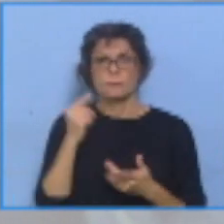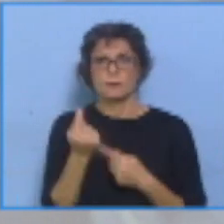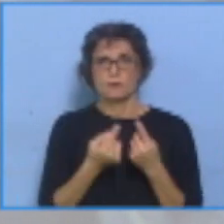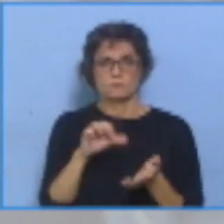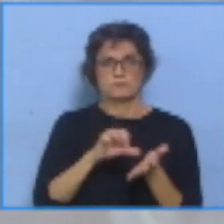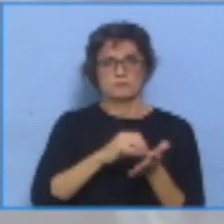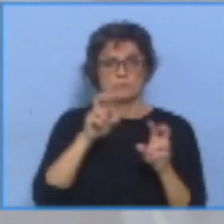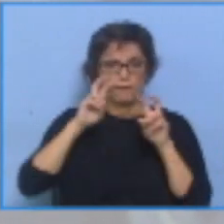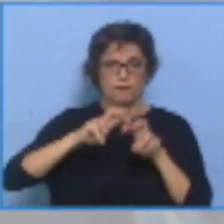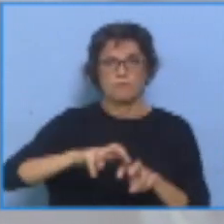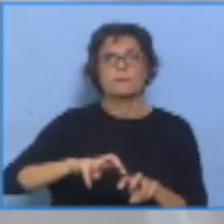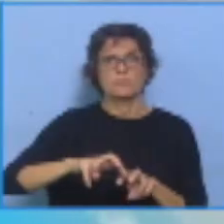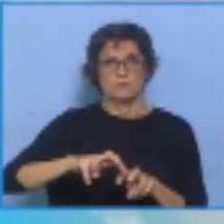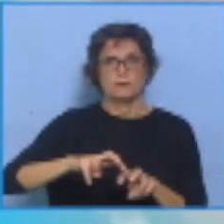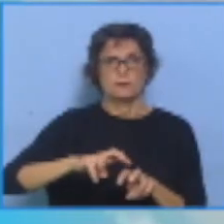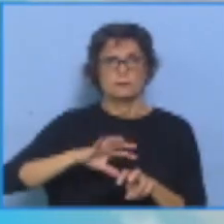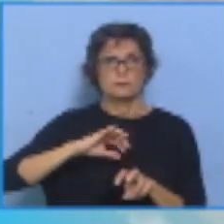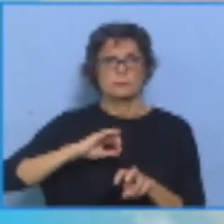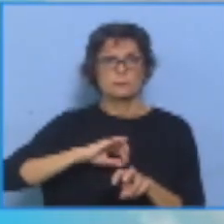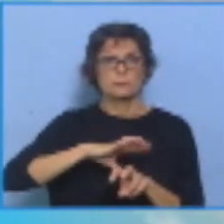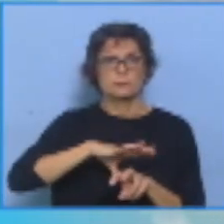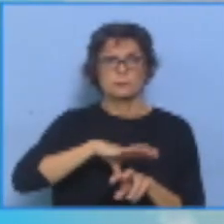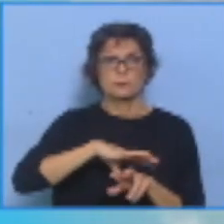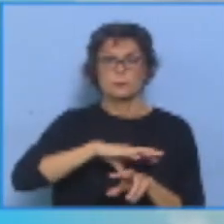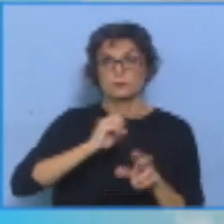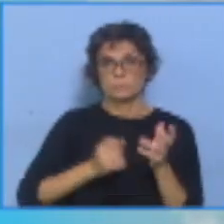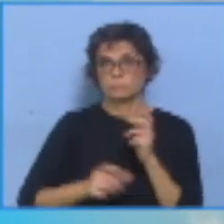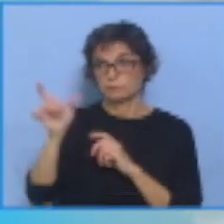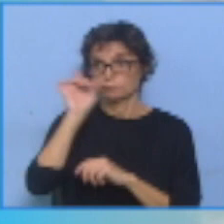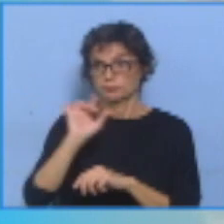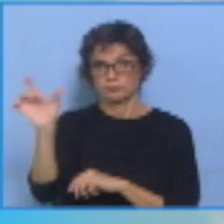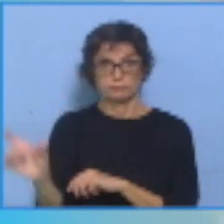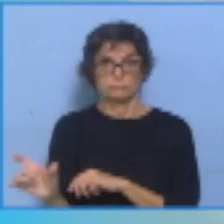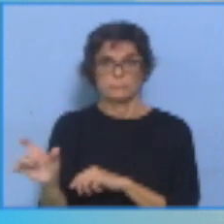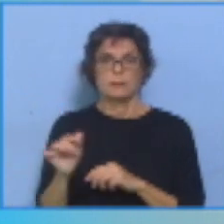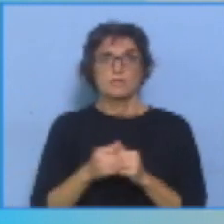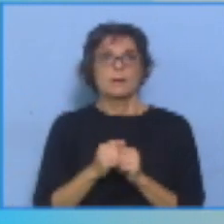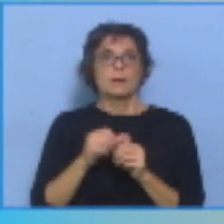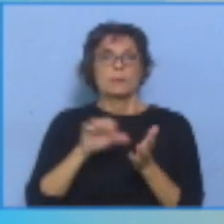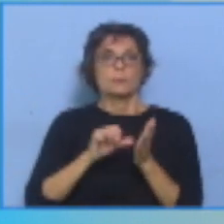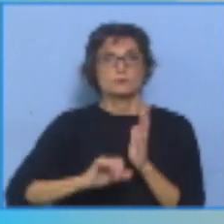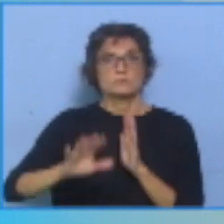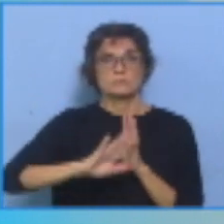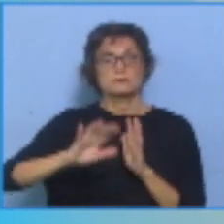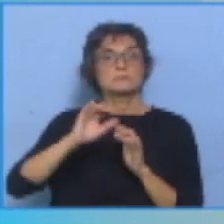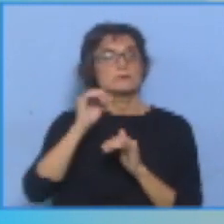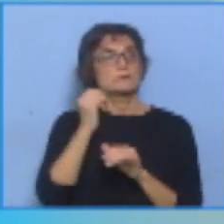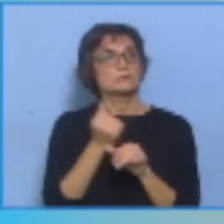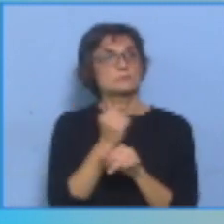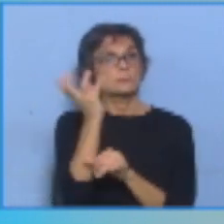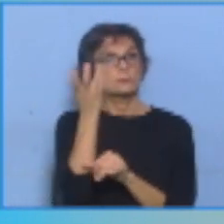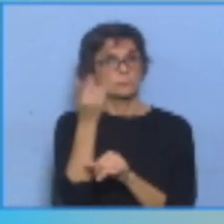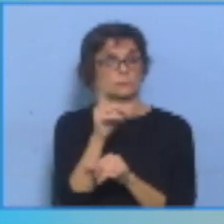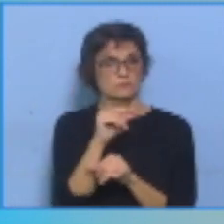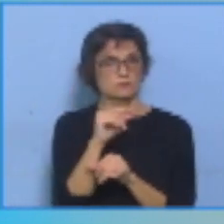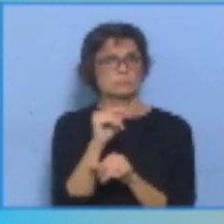de investigação. Em torno deste nome que acaba por ser universal de alguma forma. Sim. O Centro Nacional de Cultura também tem algumas atividades propostas,